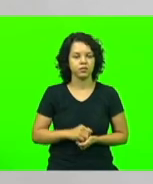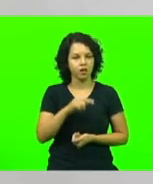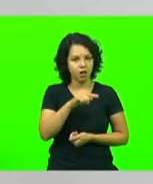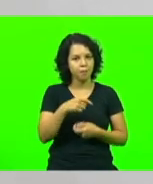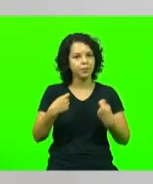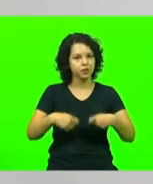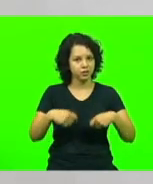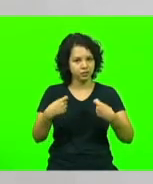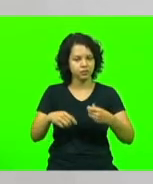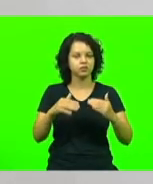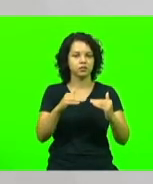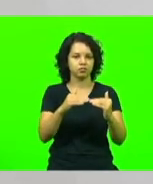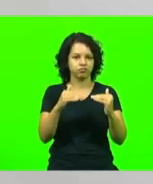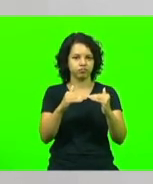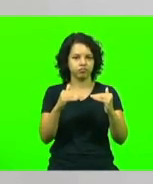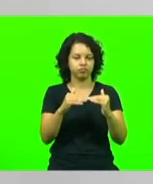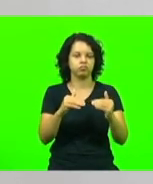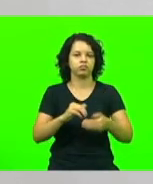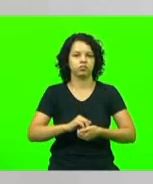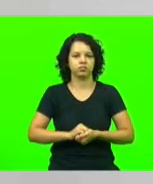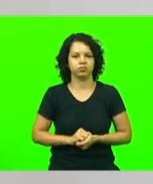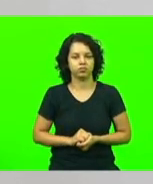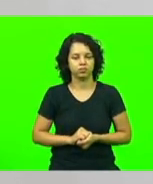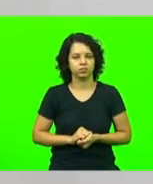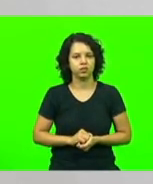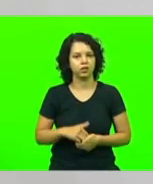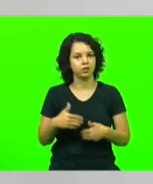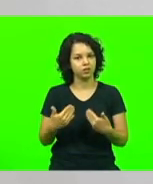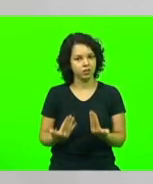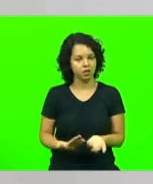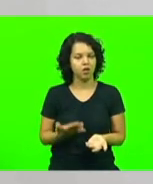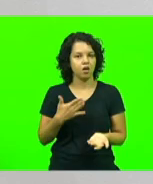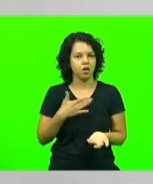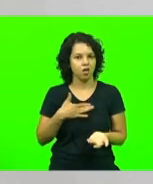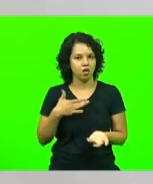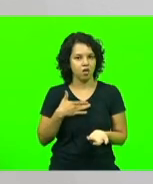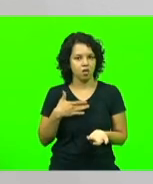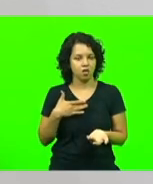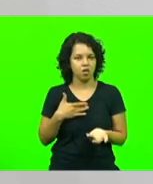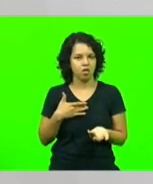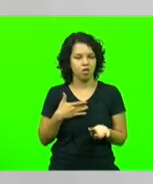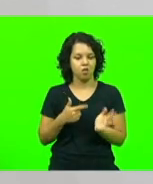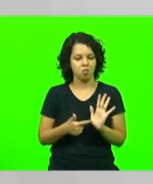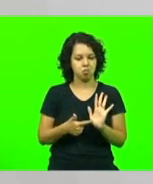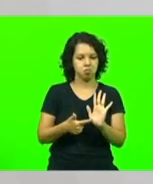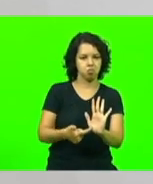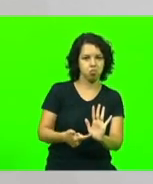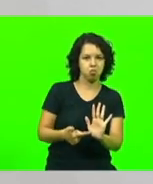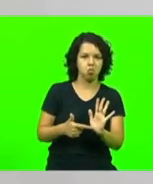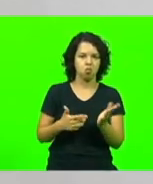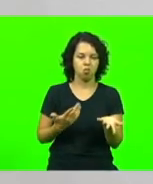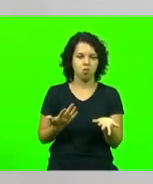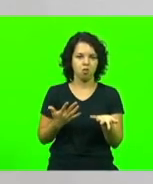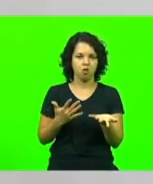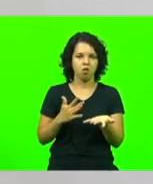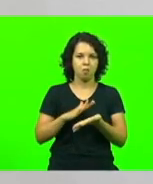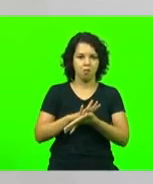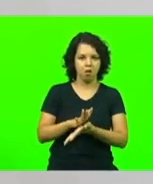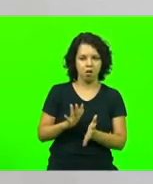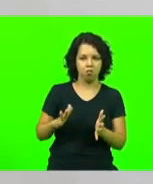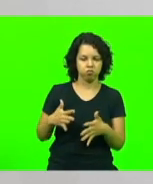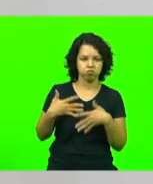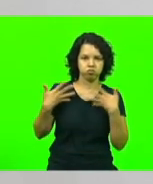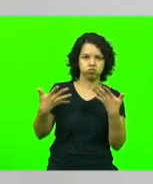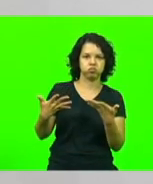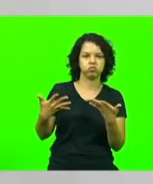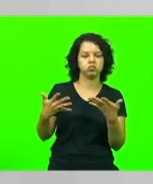também. Mas, enfim, não expus a minha figura e nem expus esse parlamento de forma a causar escândalo, a